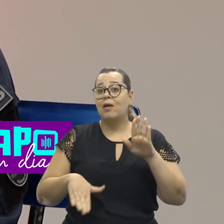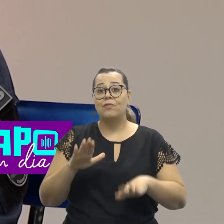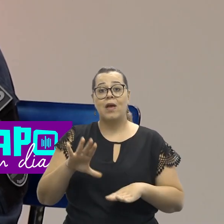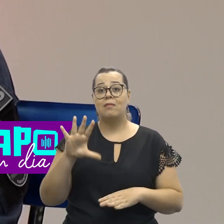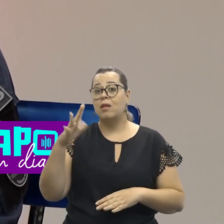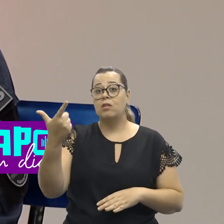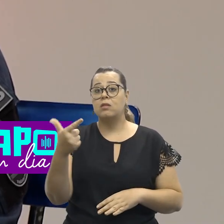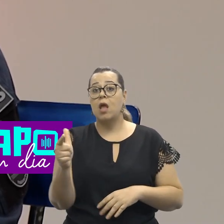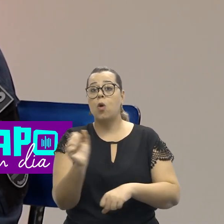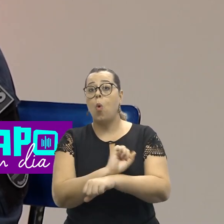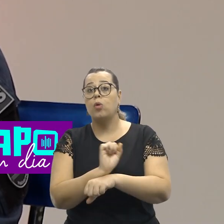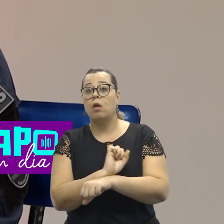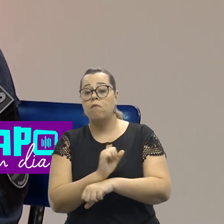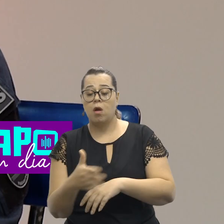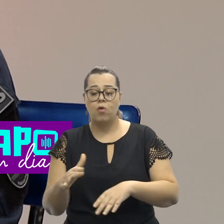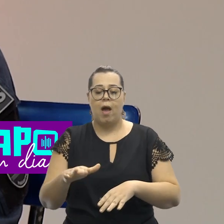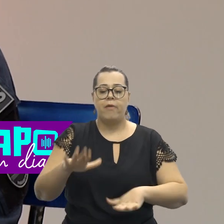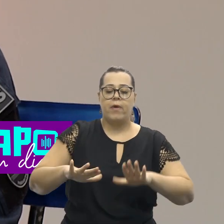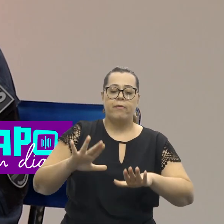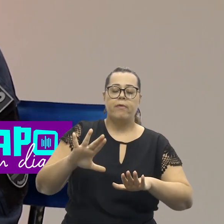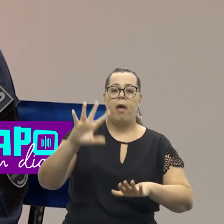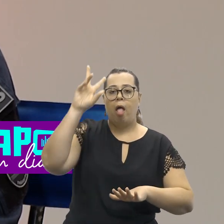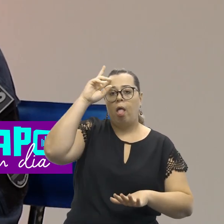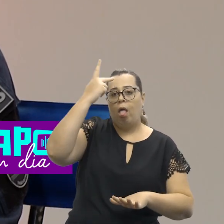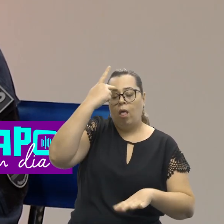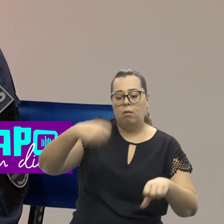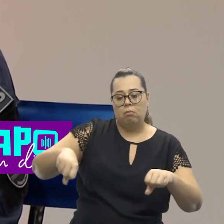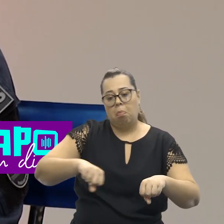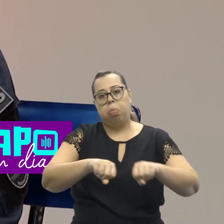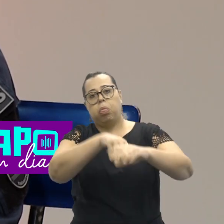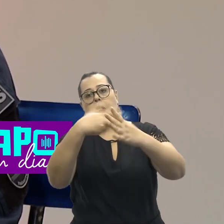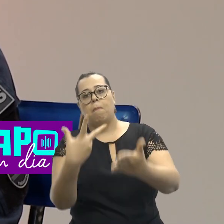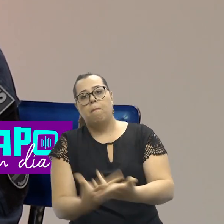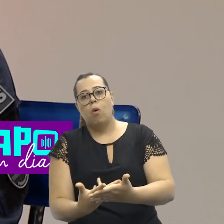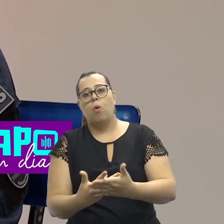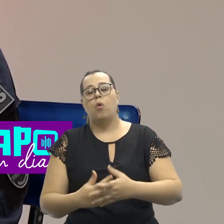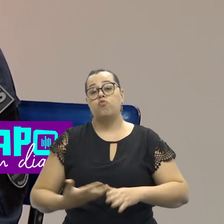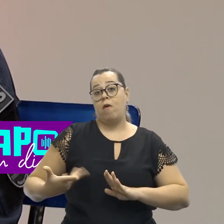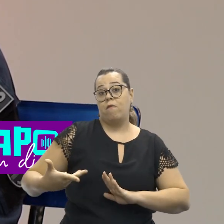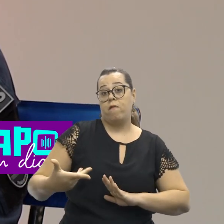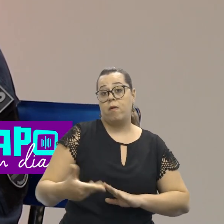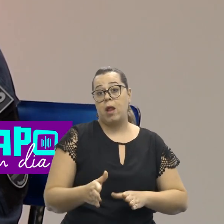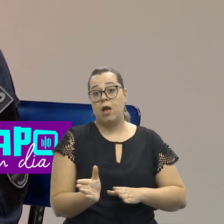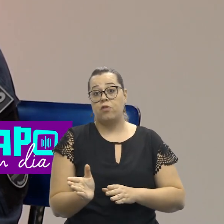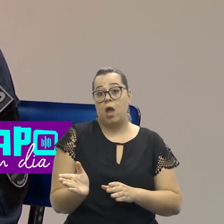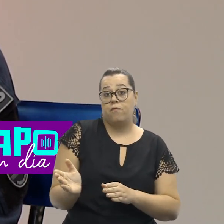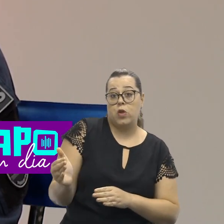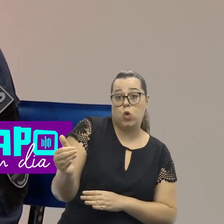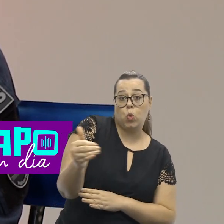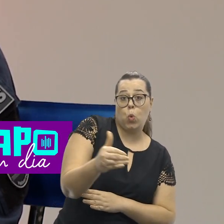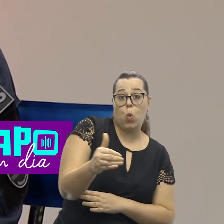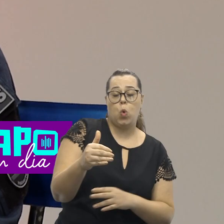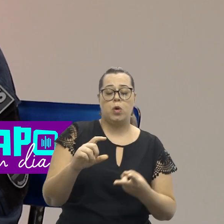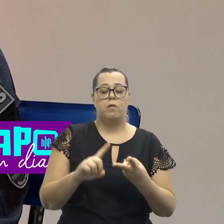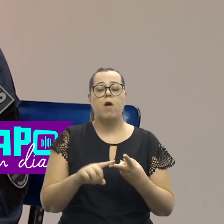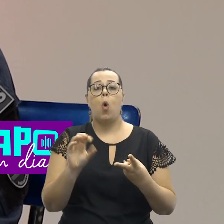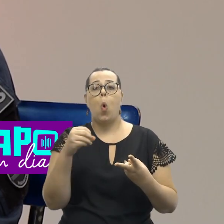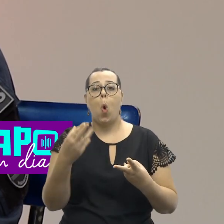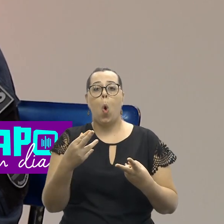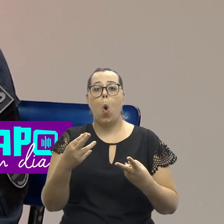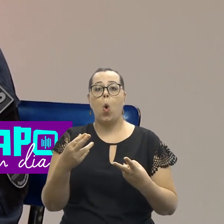de um outro veículo. É pela perda da direção do veículo. Então, a velocidade muito alta em curvas,